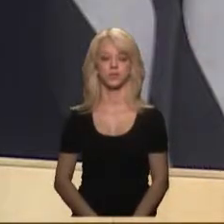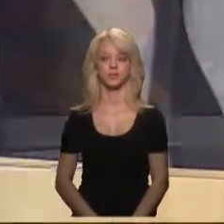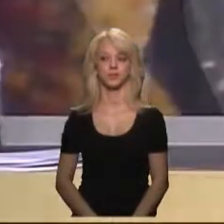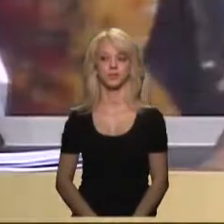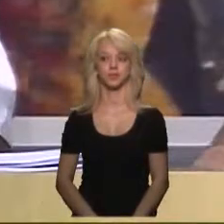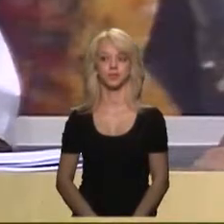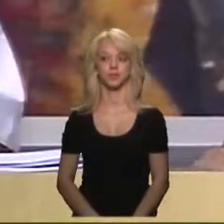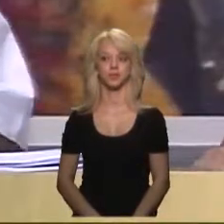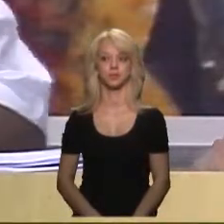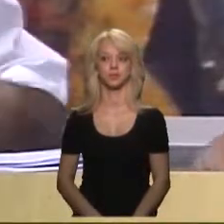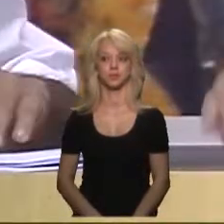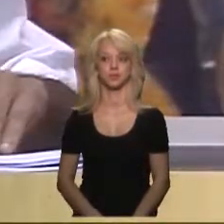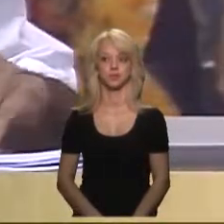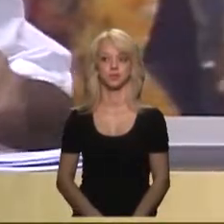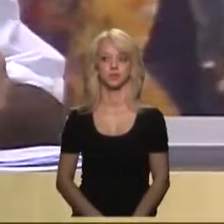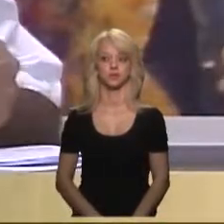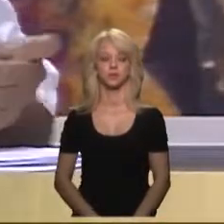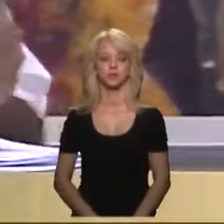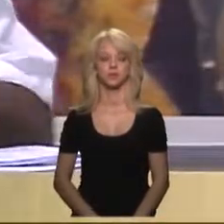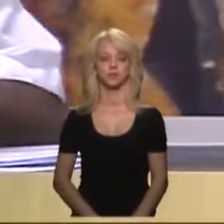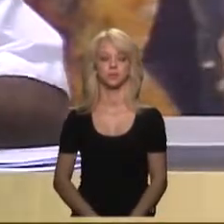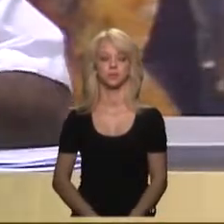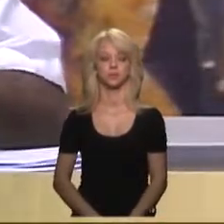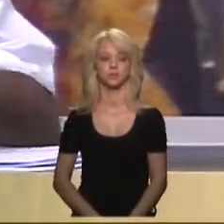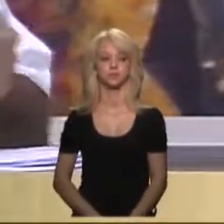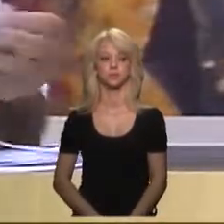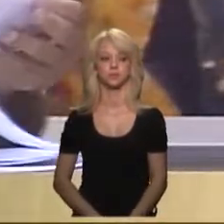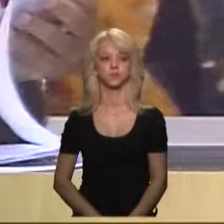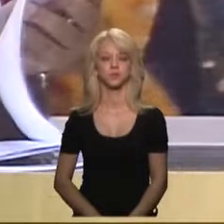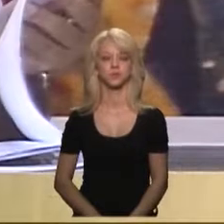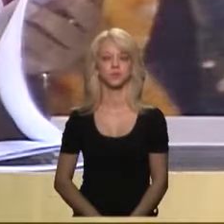Até complementando, todos os vereadores que